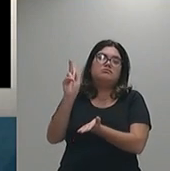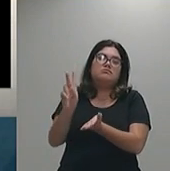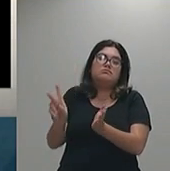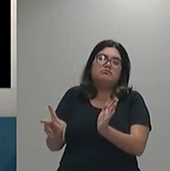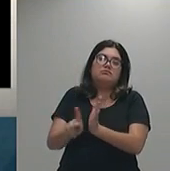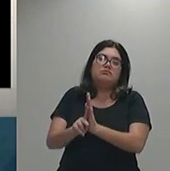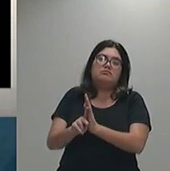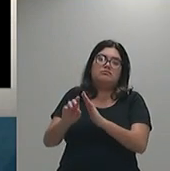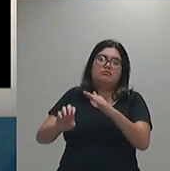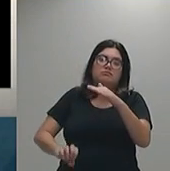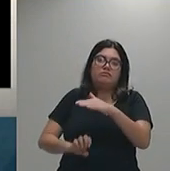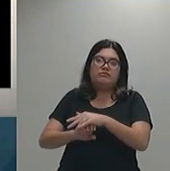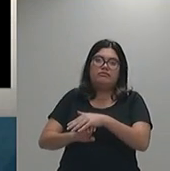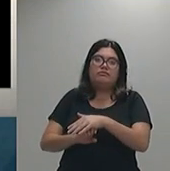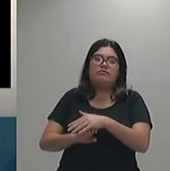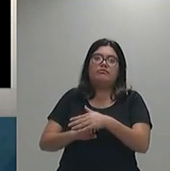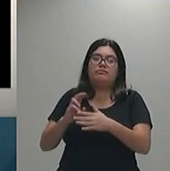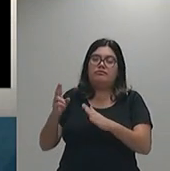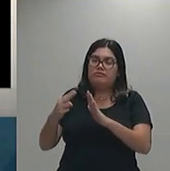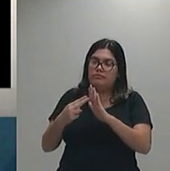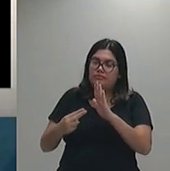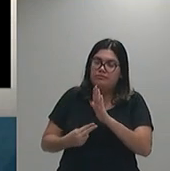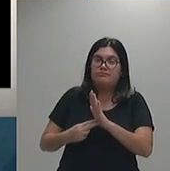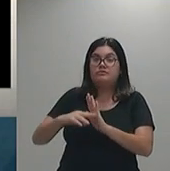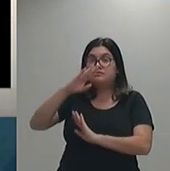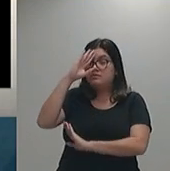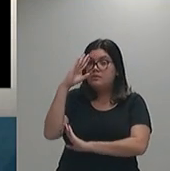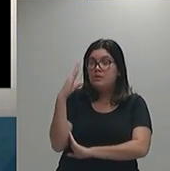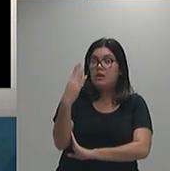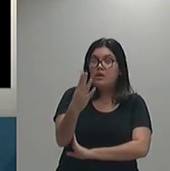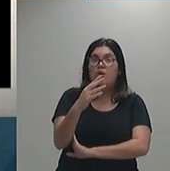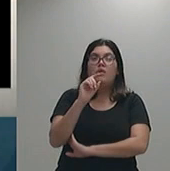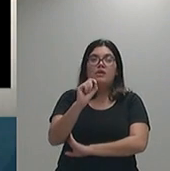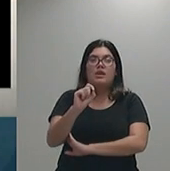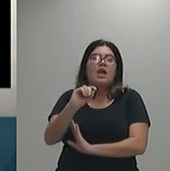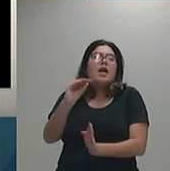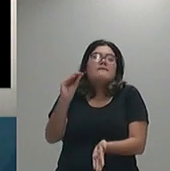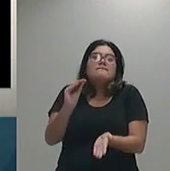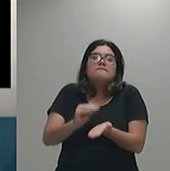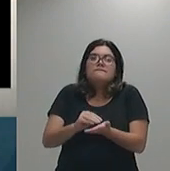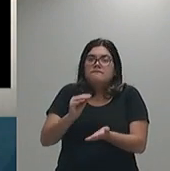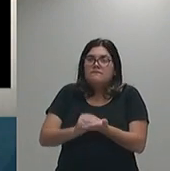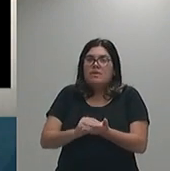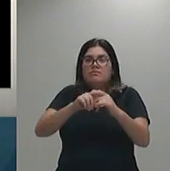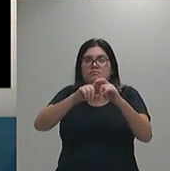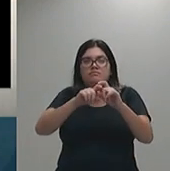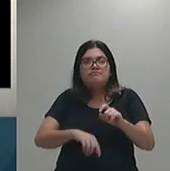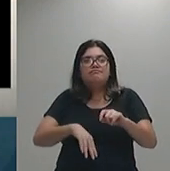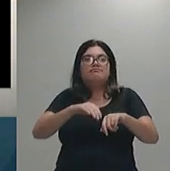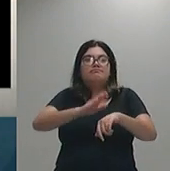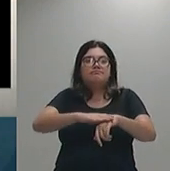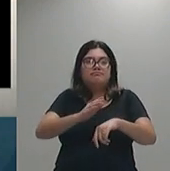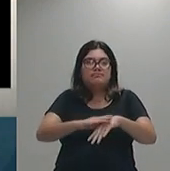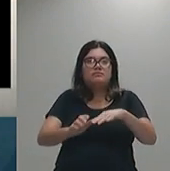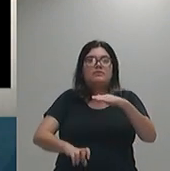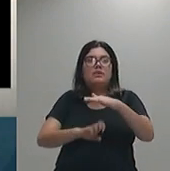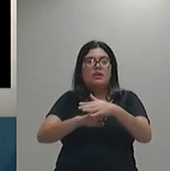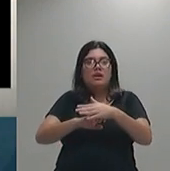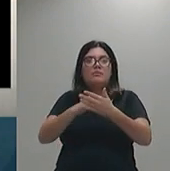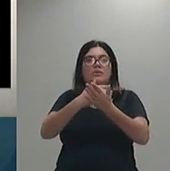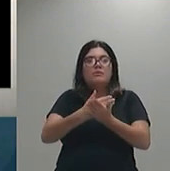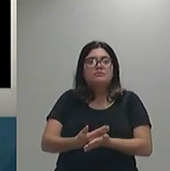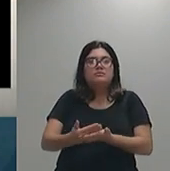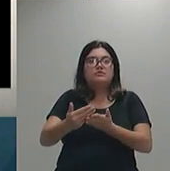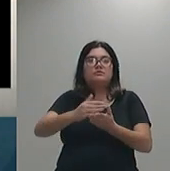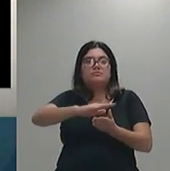da Norma isso aqui é essencial é a falta de independência da companhia para entrar com ação contra